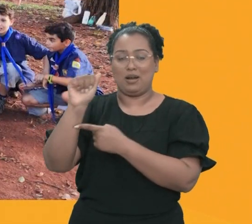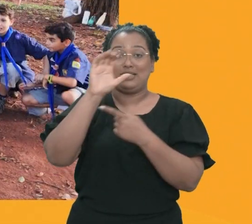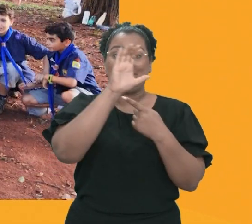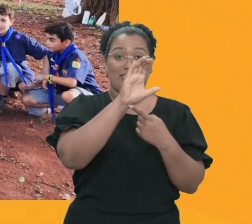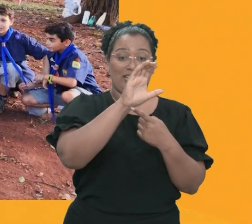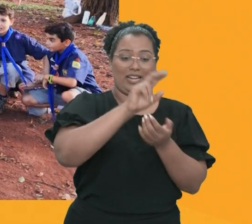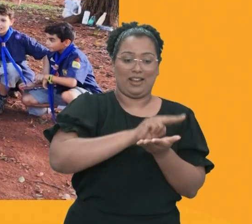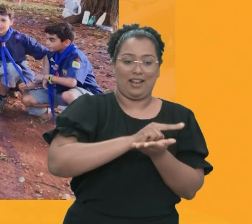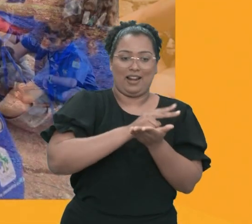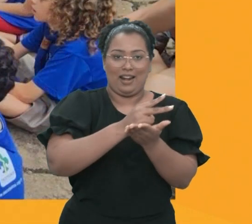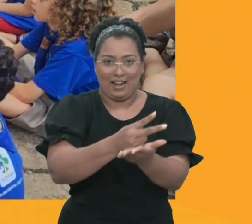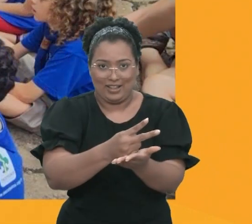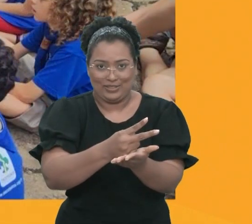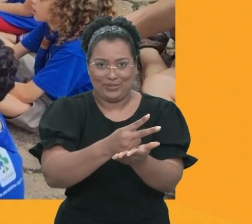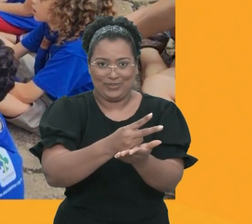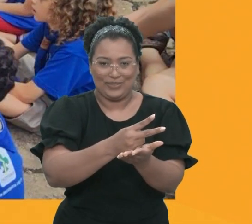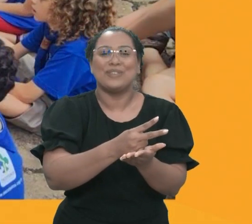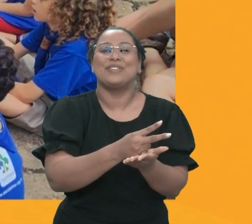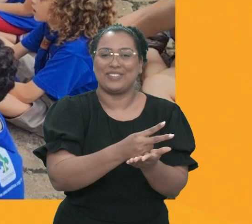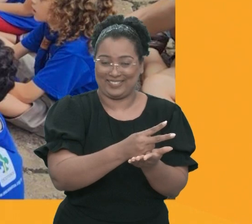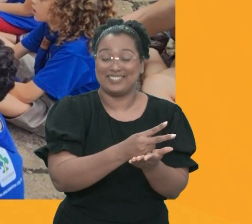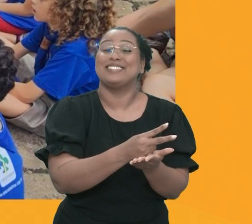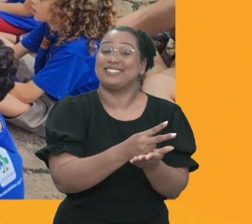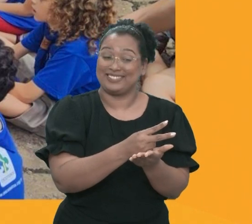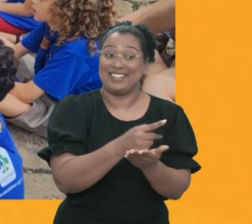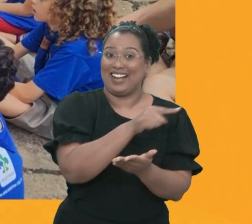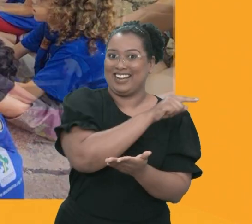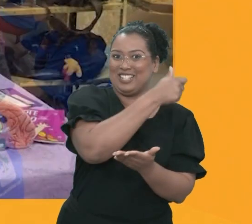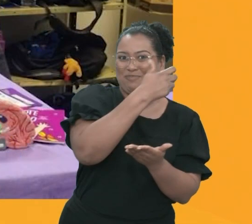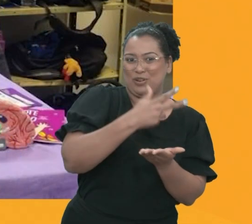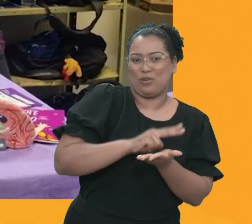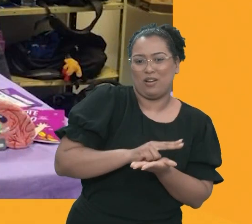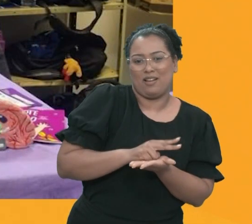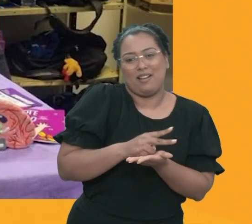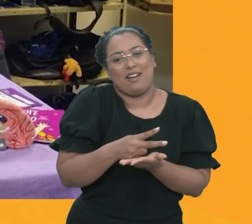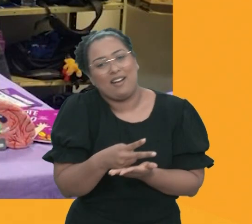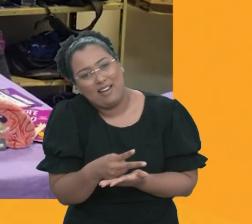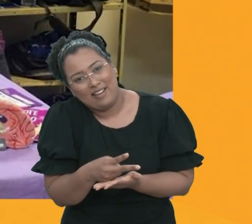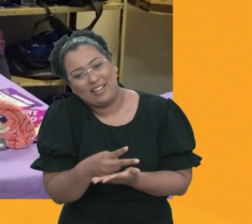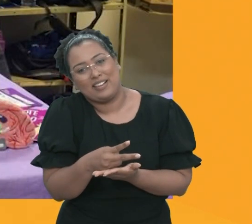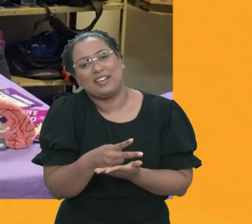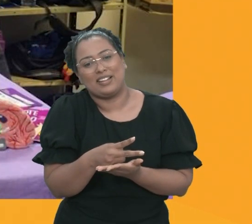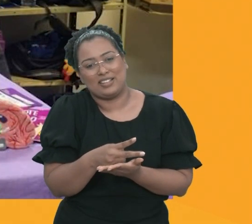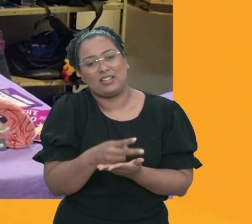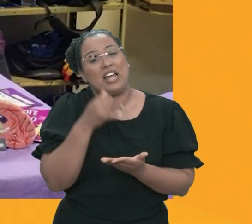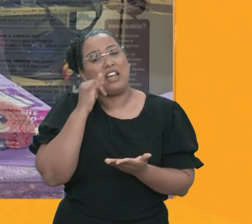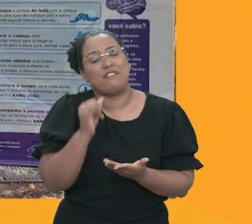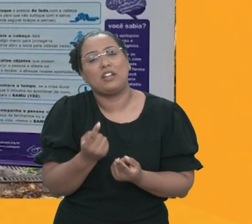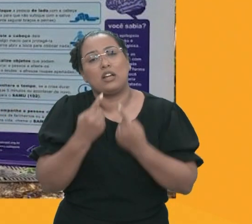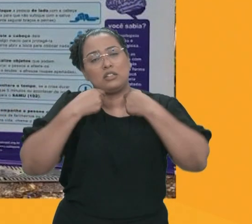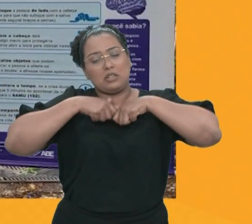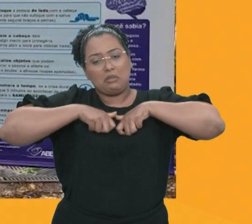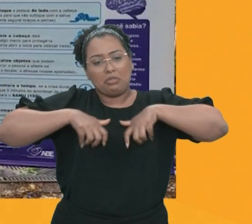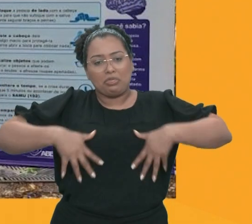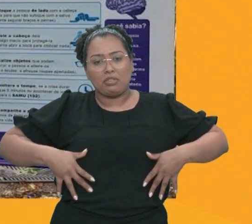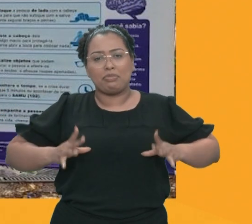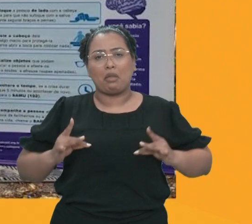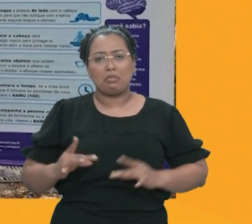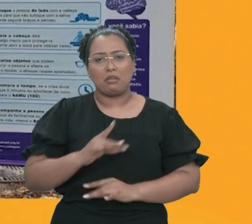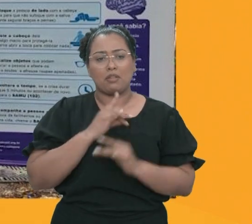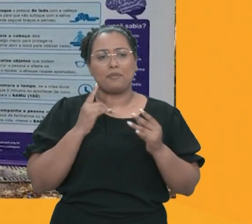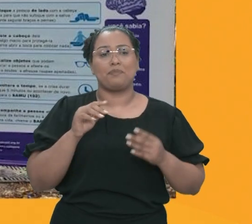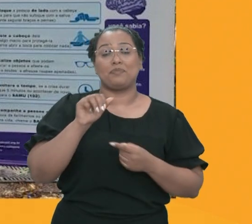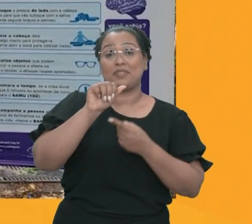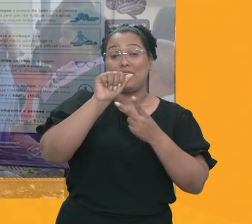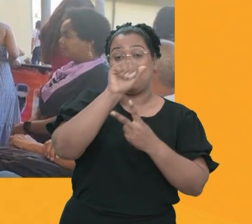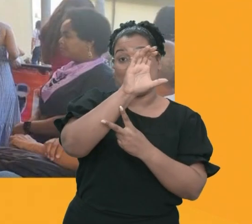de lado, a pessoa de lado, para justamente, como o professor Diego disse, para não ir para o pulmão, né? Essas secreções. O